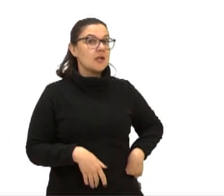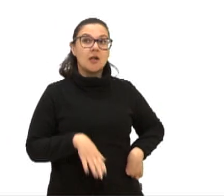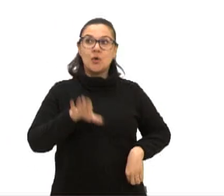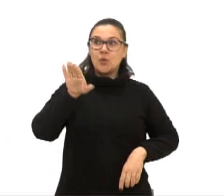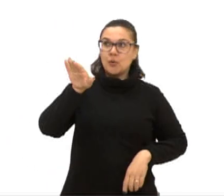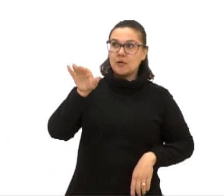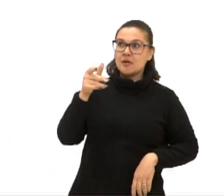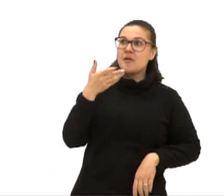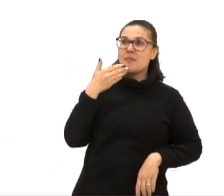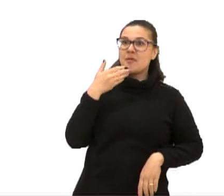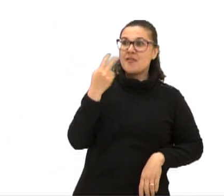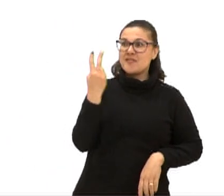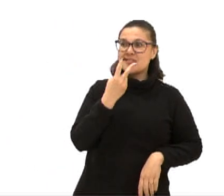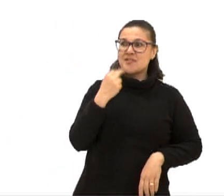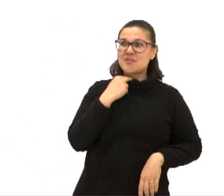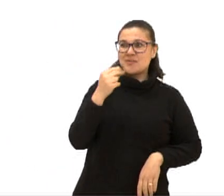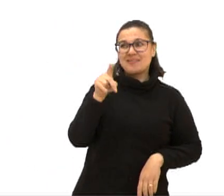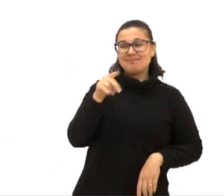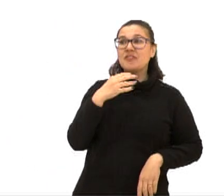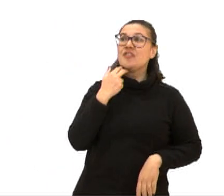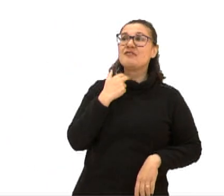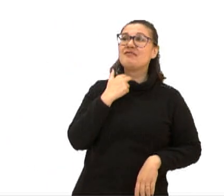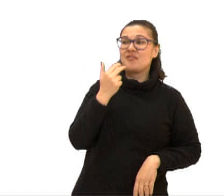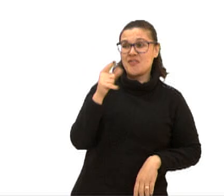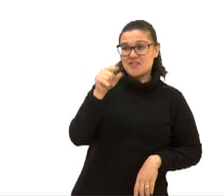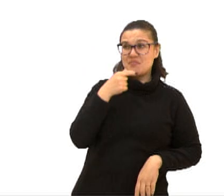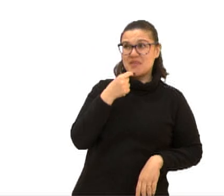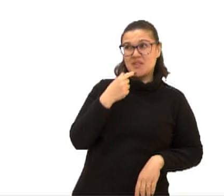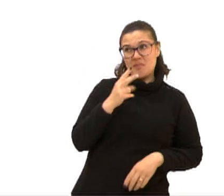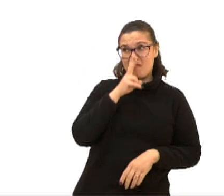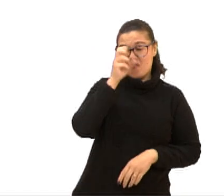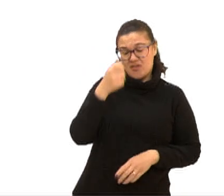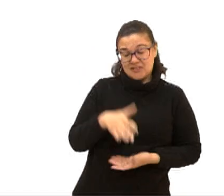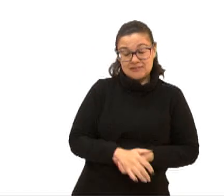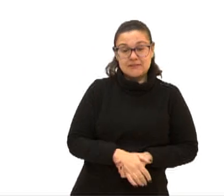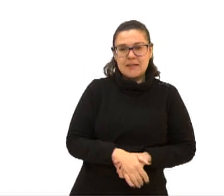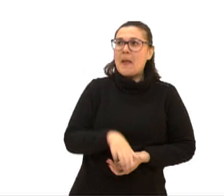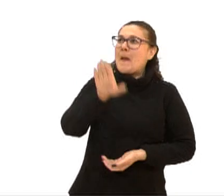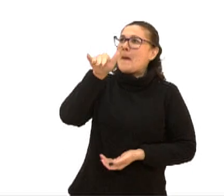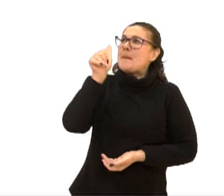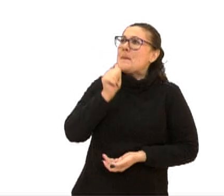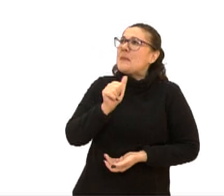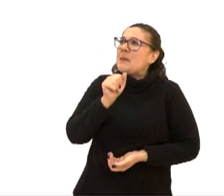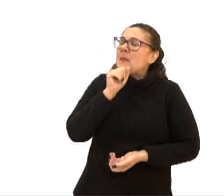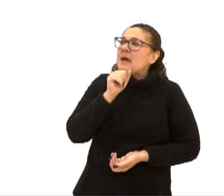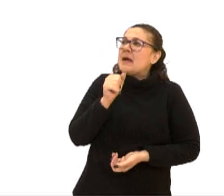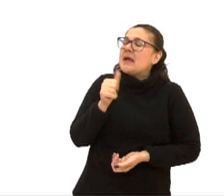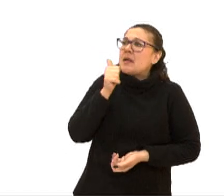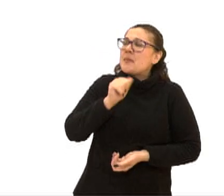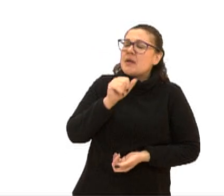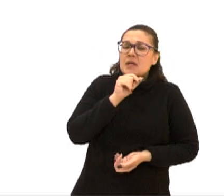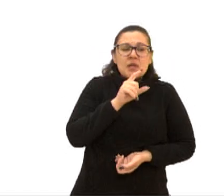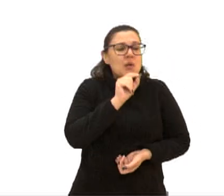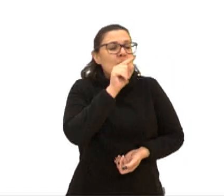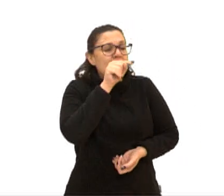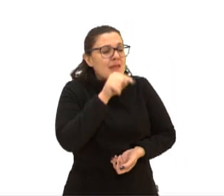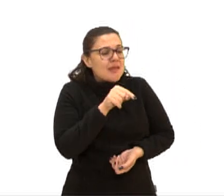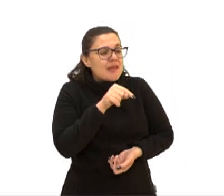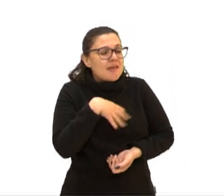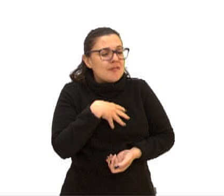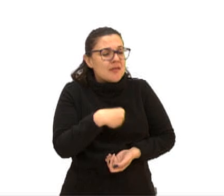Melhor eu fazer as 2 vozes. Tá bom, não beleza. Liga, não. Mamãe, o que é